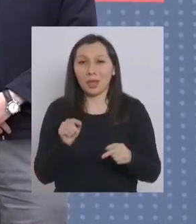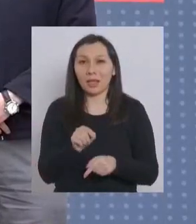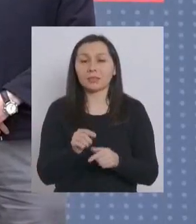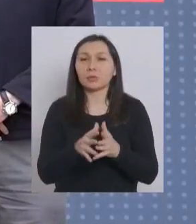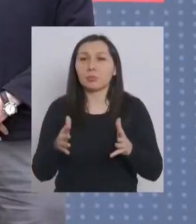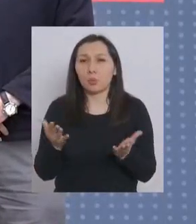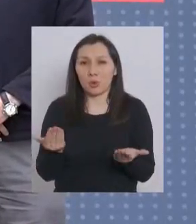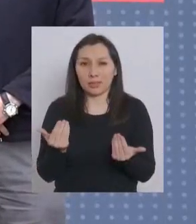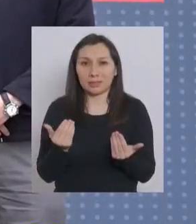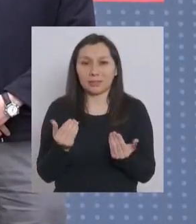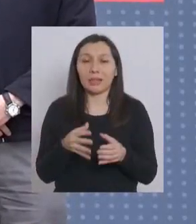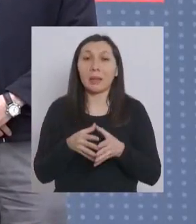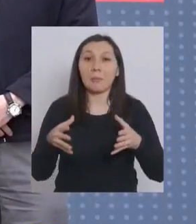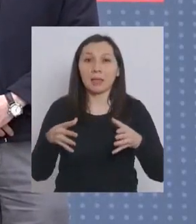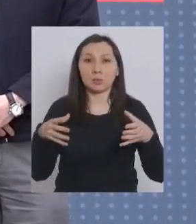necessário